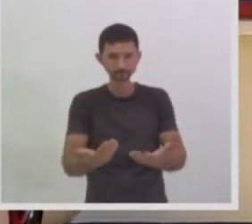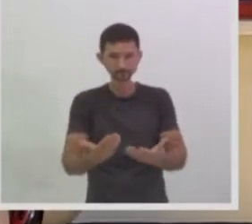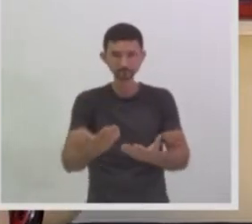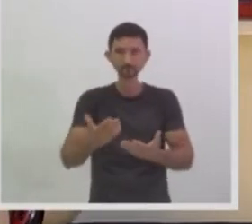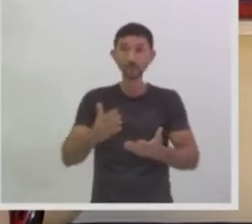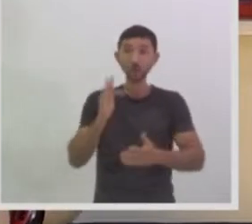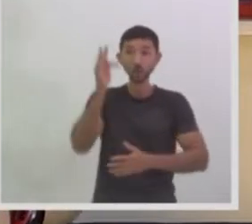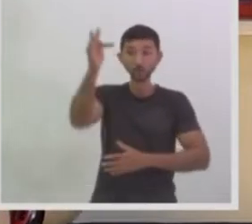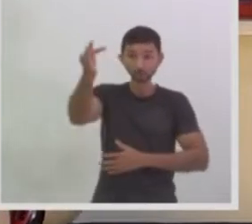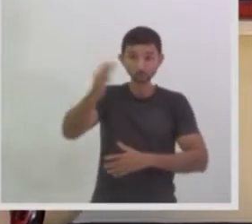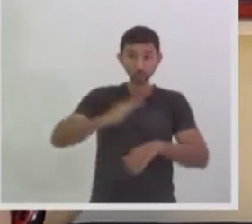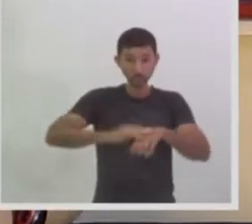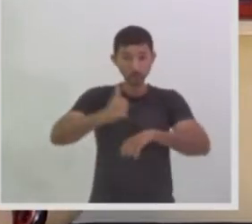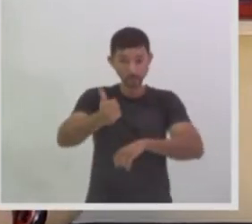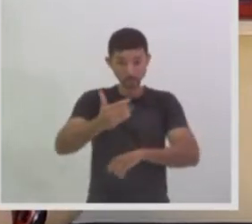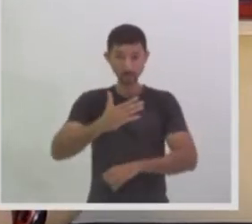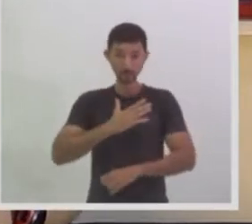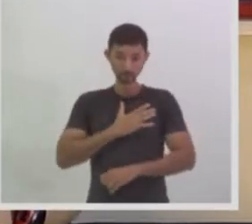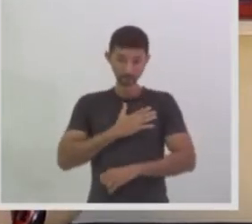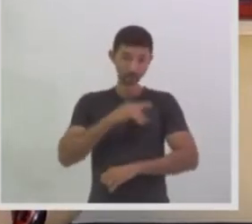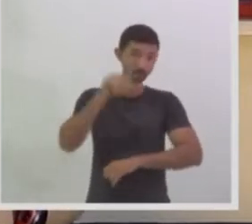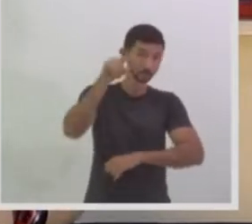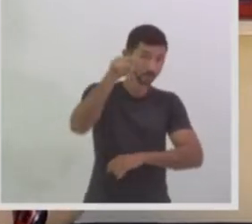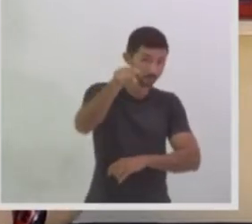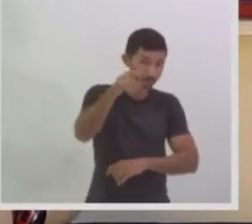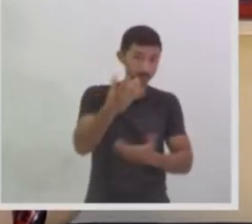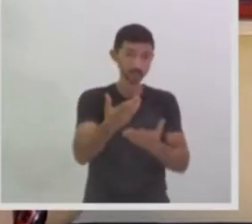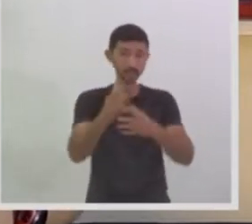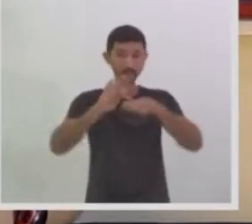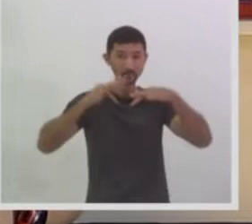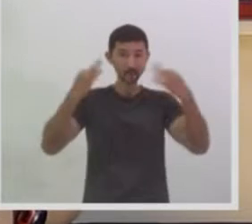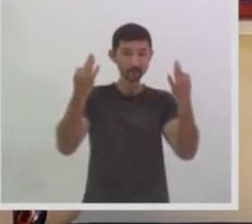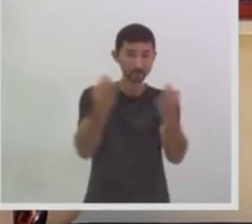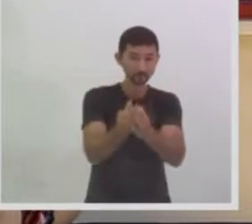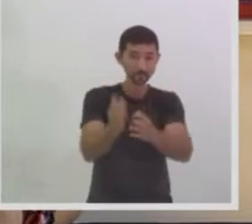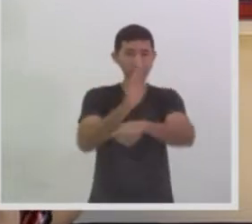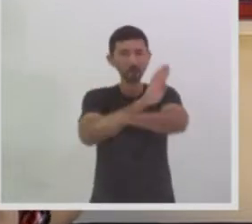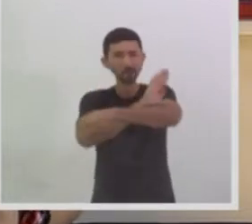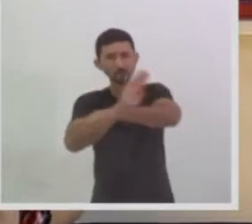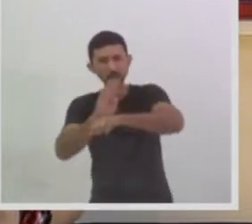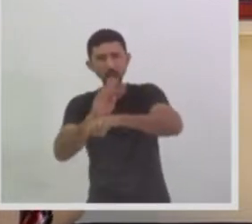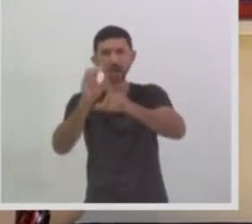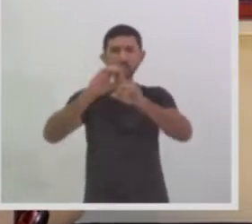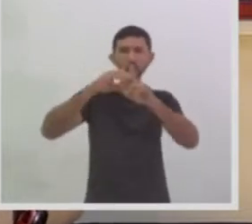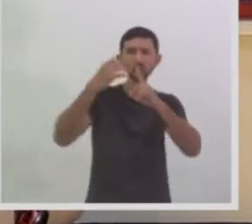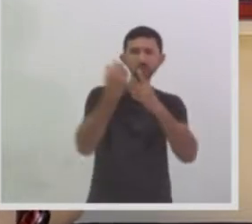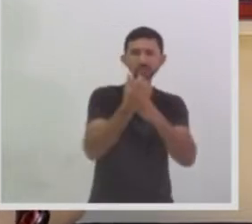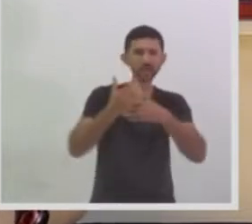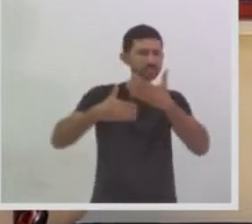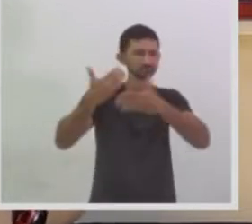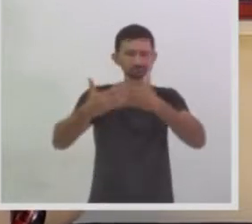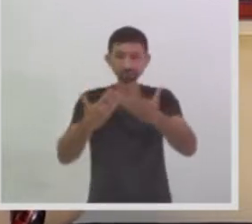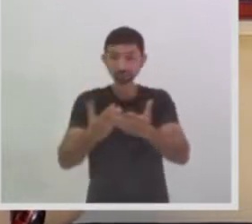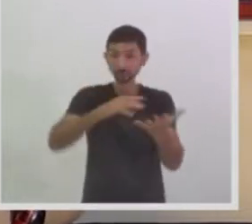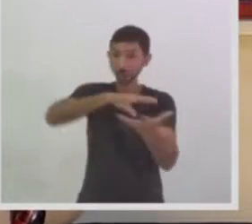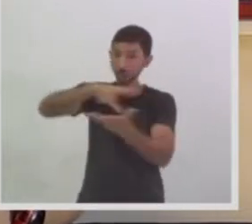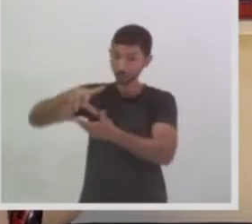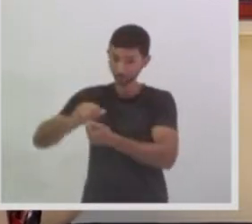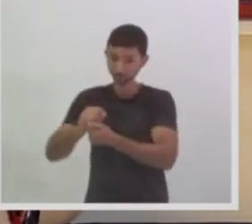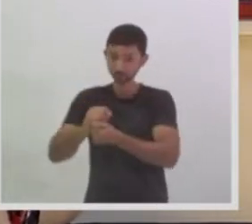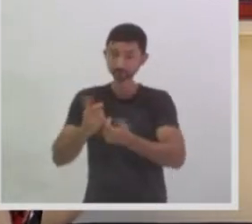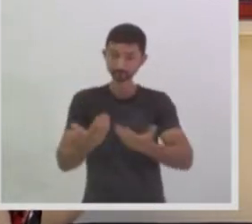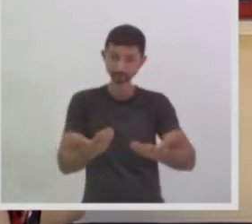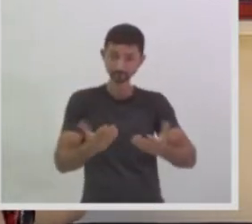para você, para os seus familiares, para o seu bairro, para a sua comunidade, para a sua cidade, enfim, para o mundo que nós vivemos.